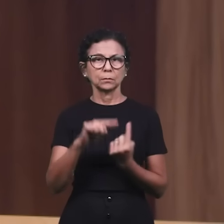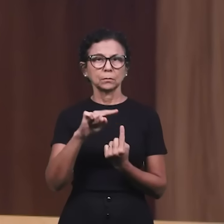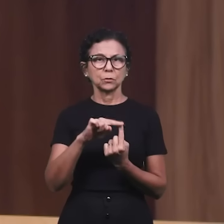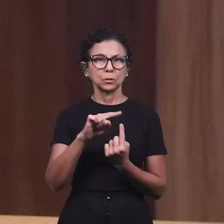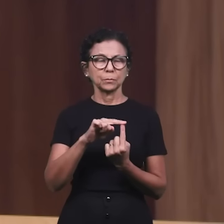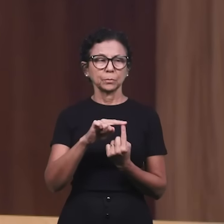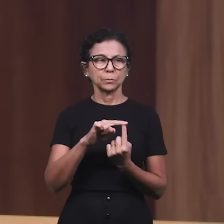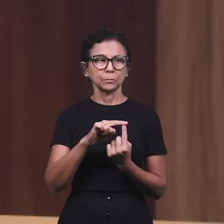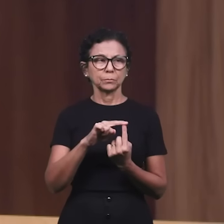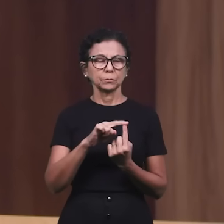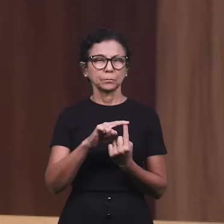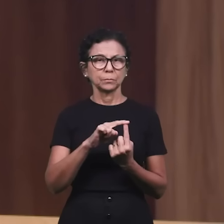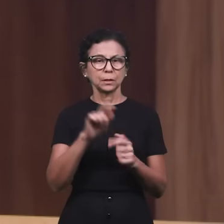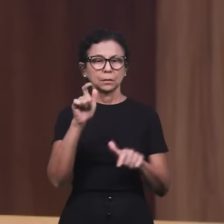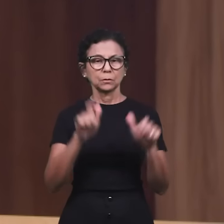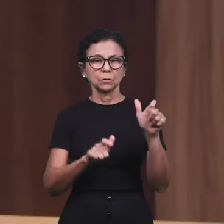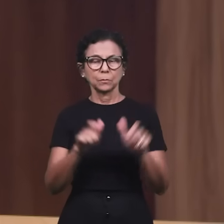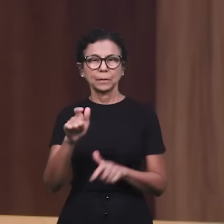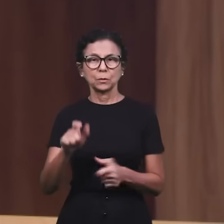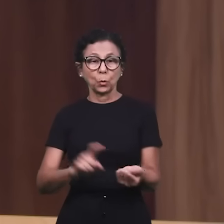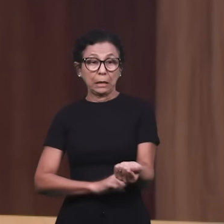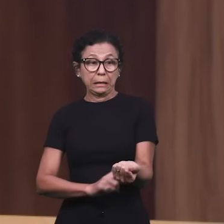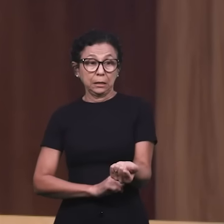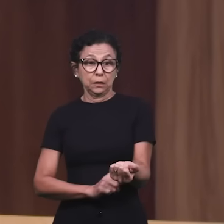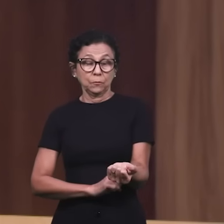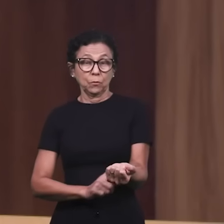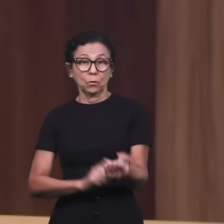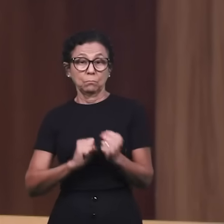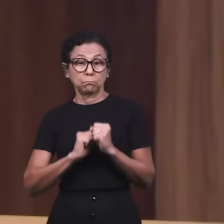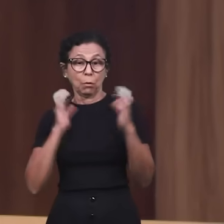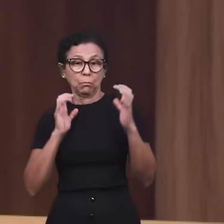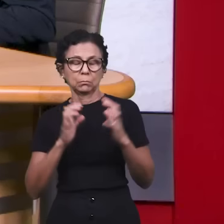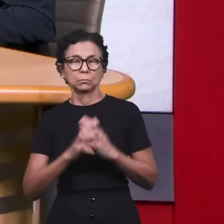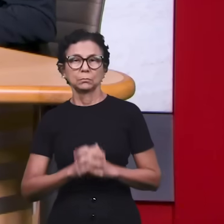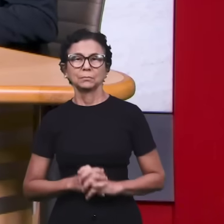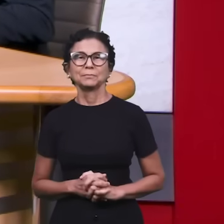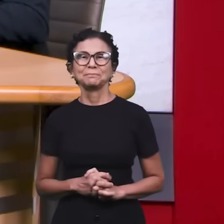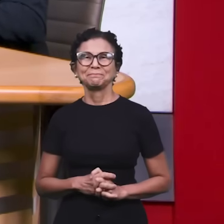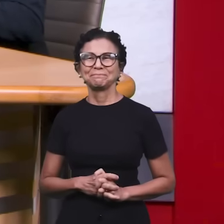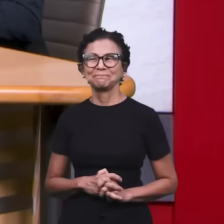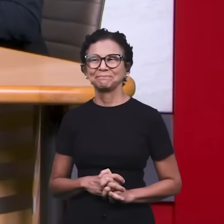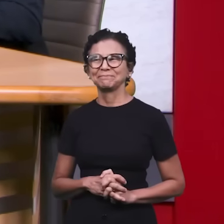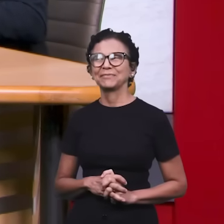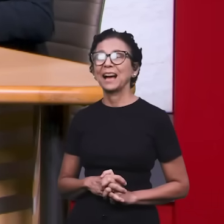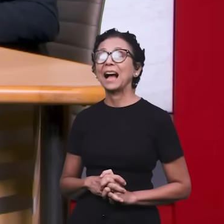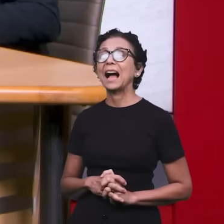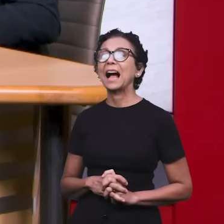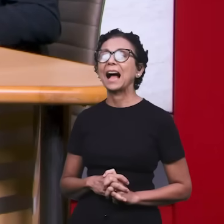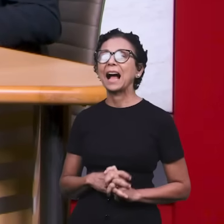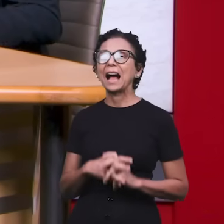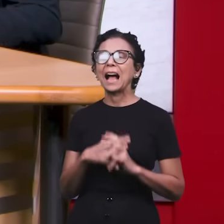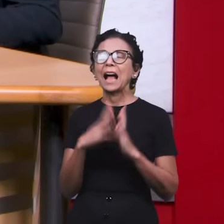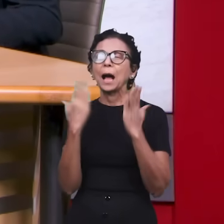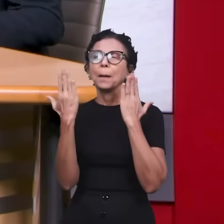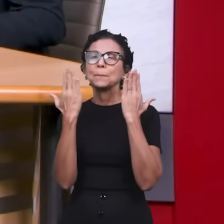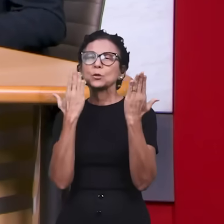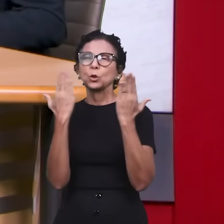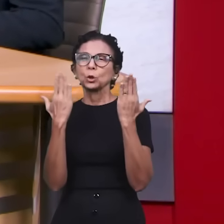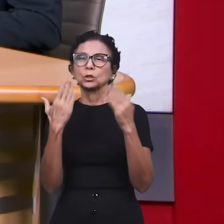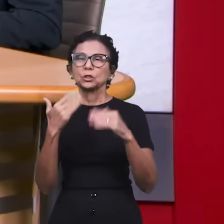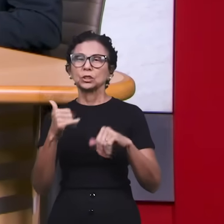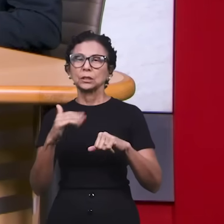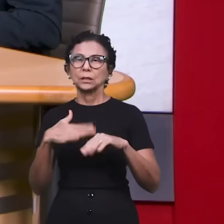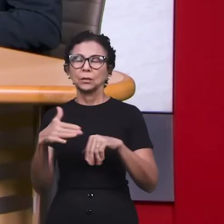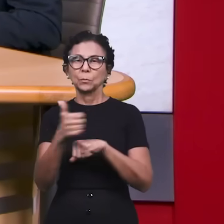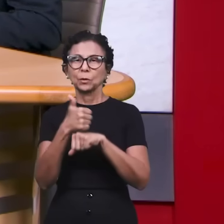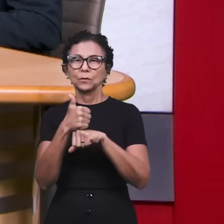tipos de pessoas explosivas. Quais são, Fábio? A psicologia, ela explica, né? Ela dá